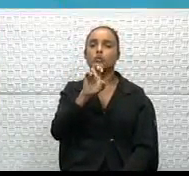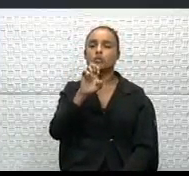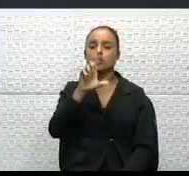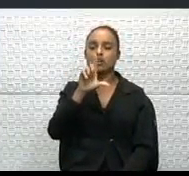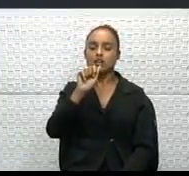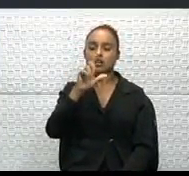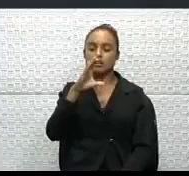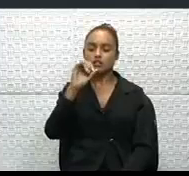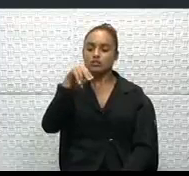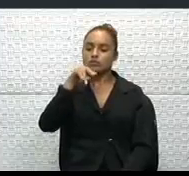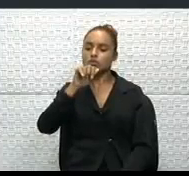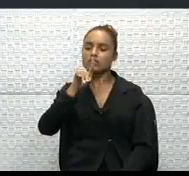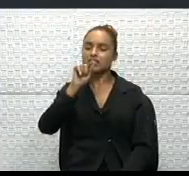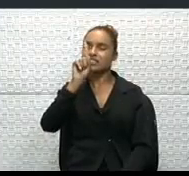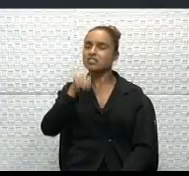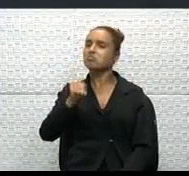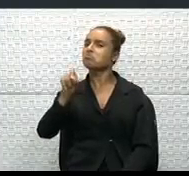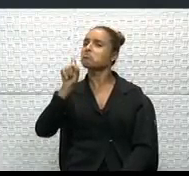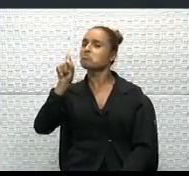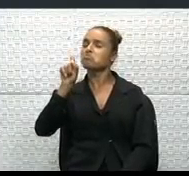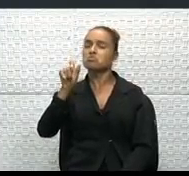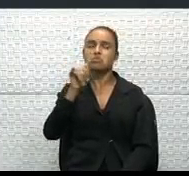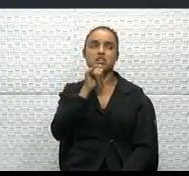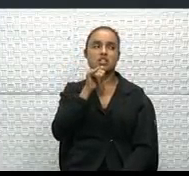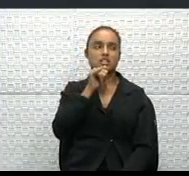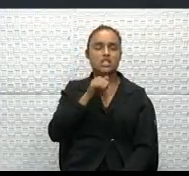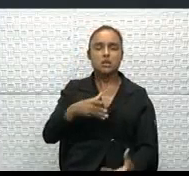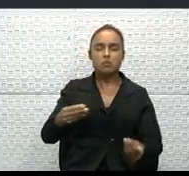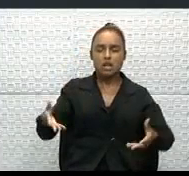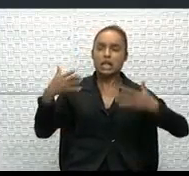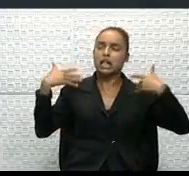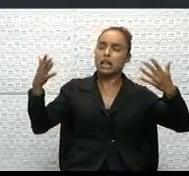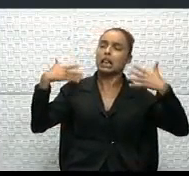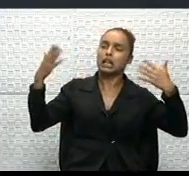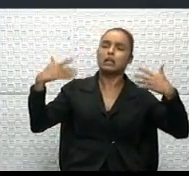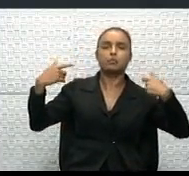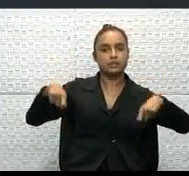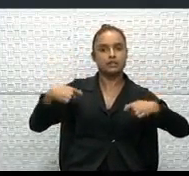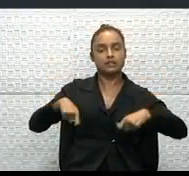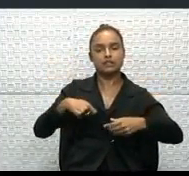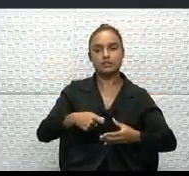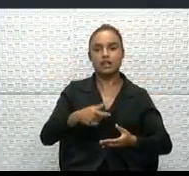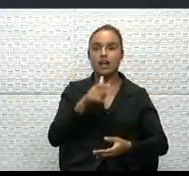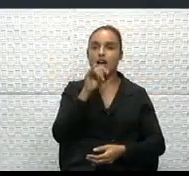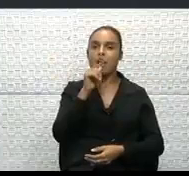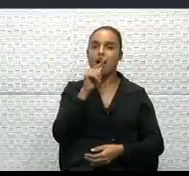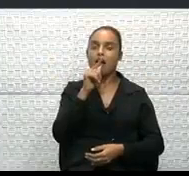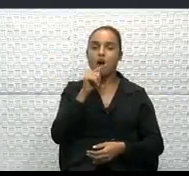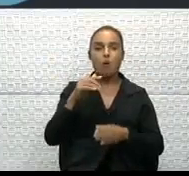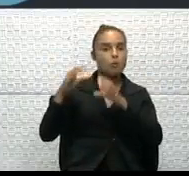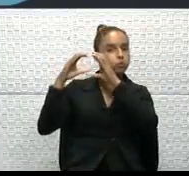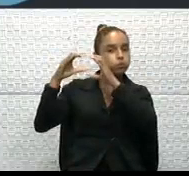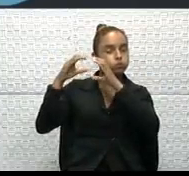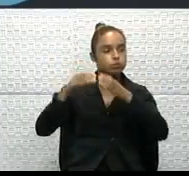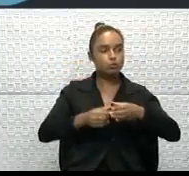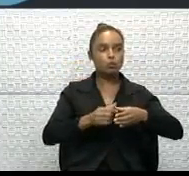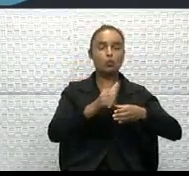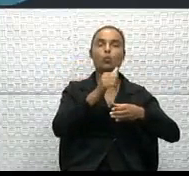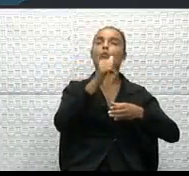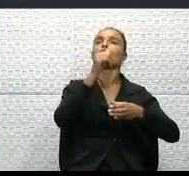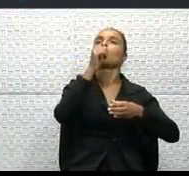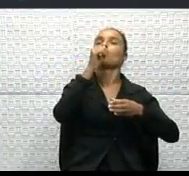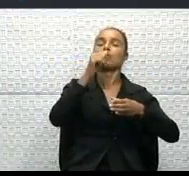Simples! Quando está muito calor, cai bem uma água de coco, não é verdade? Vamos supor que quanto mais calor, mais água de